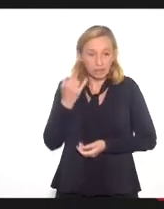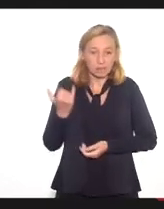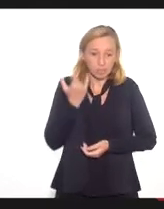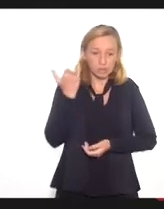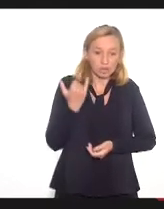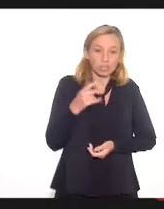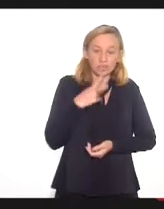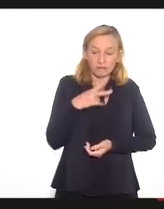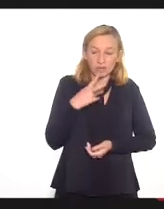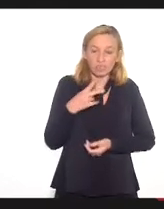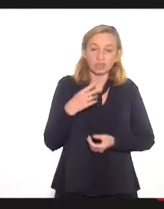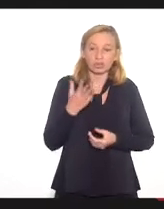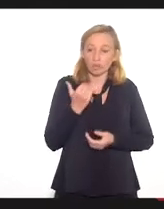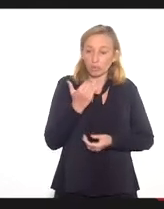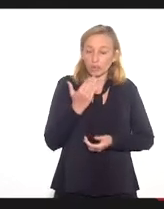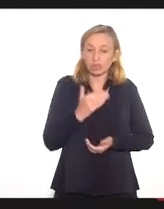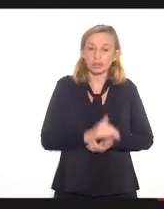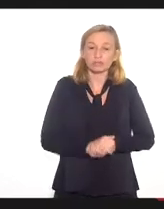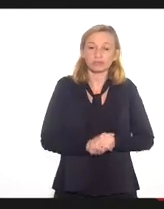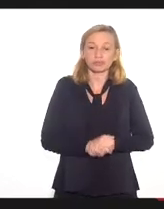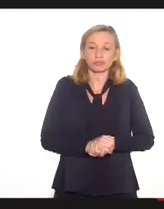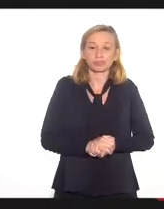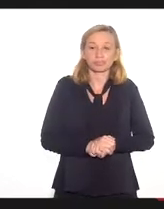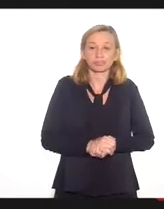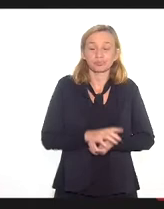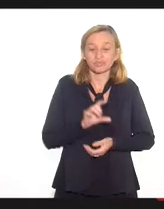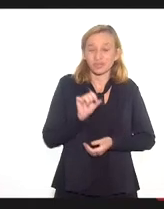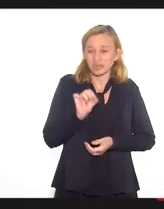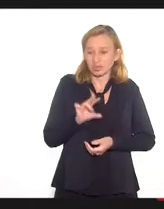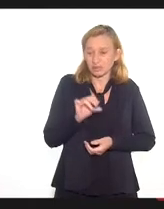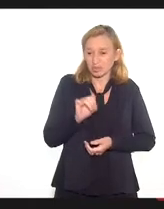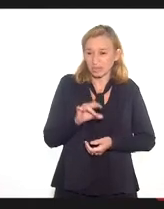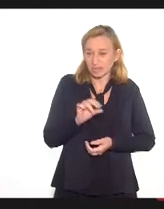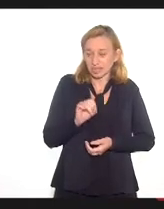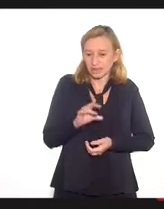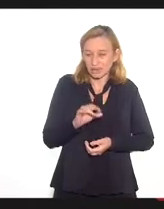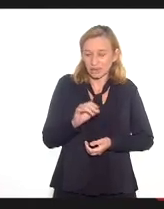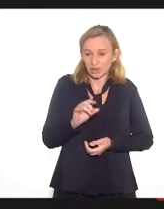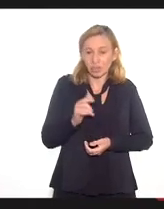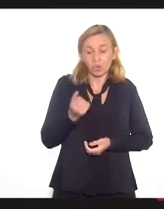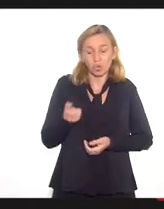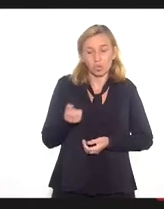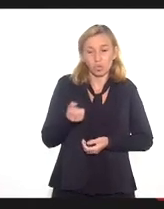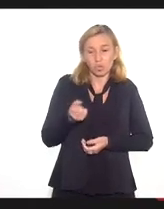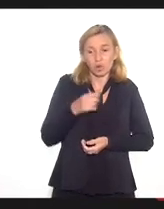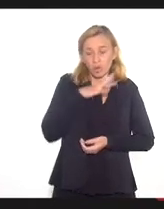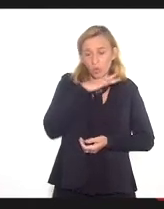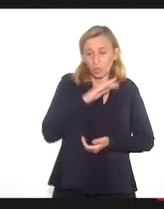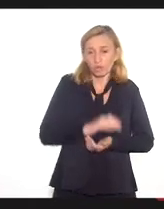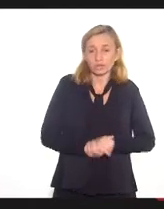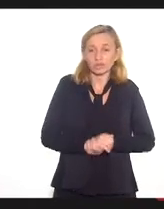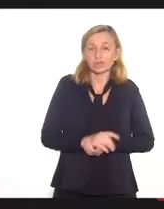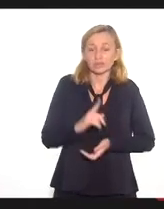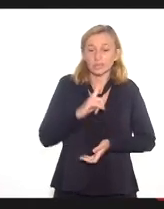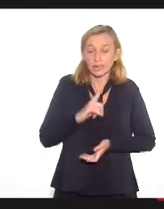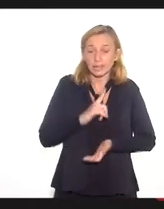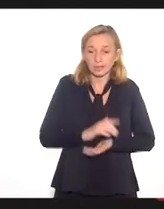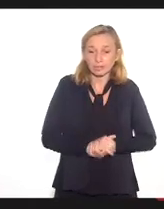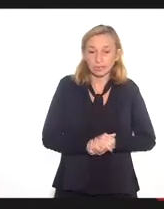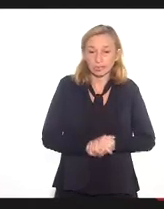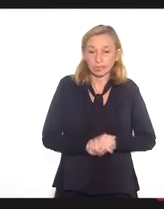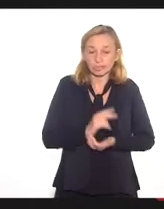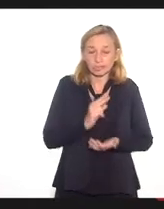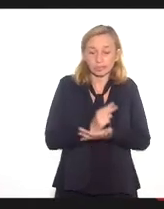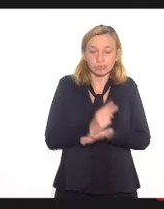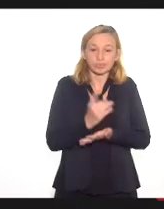quando a está falando da alimentação se ela estiver contaminada isso também é uma forma de miséria é que existem apesar